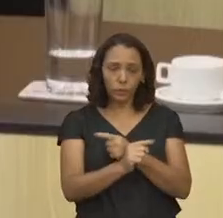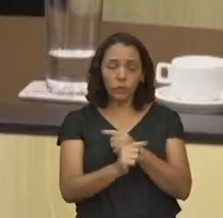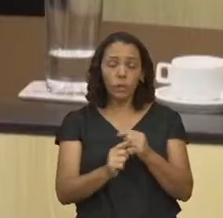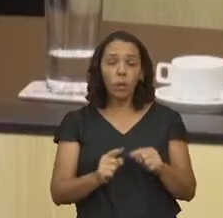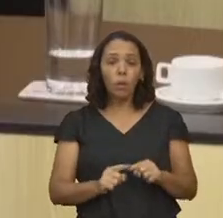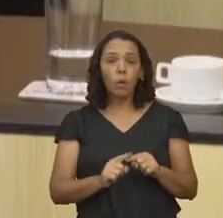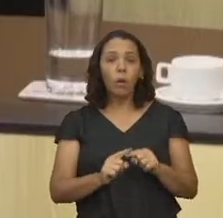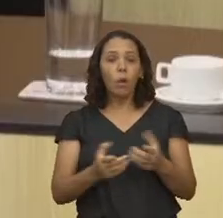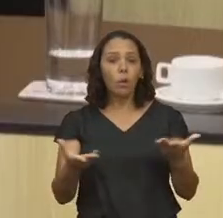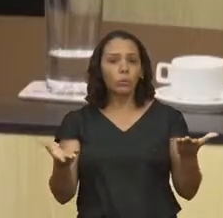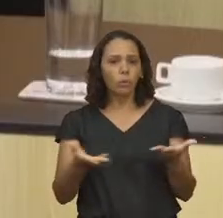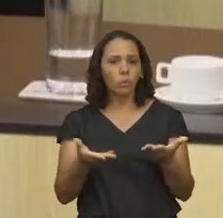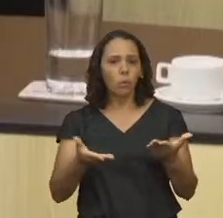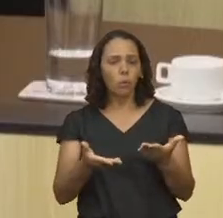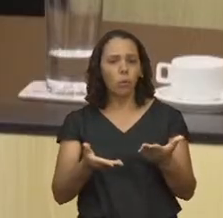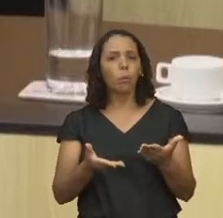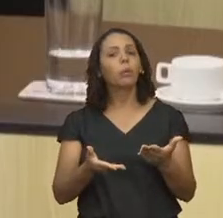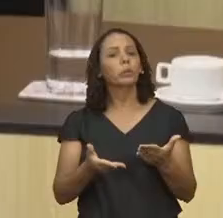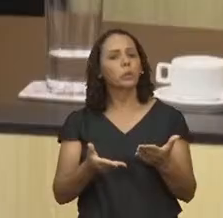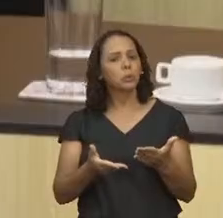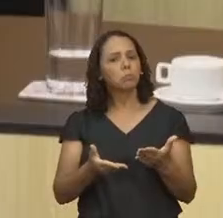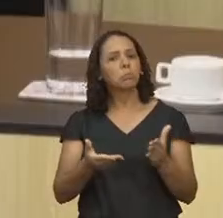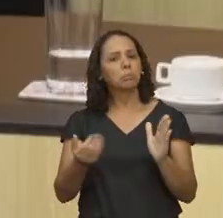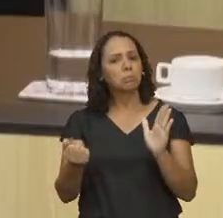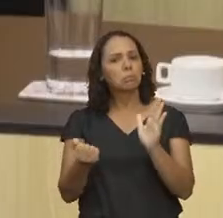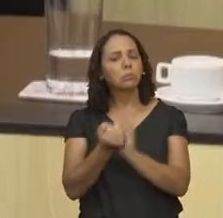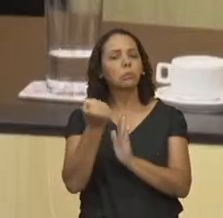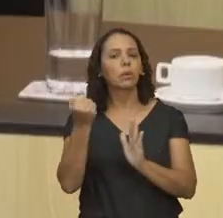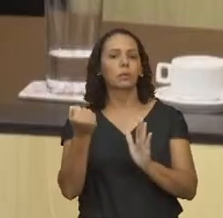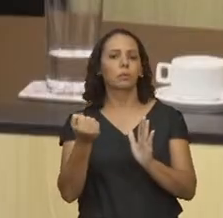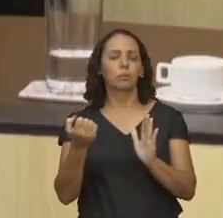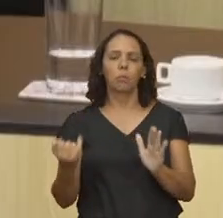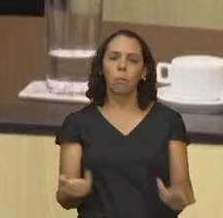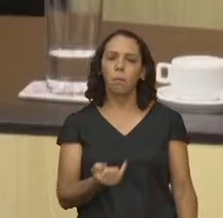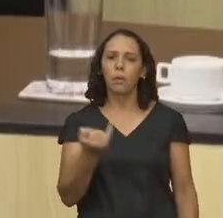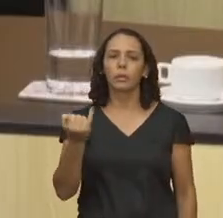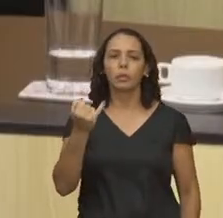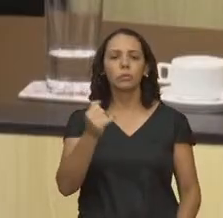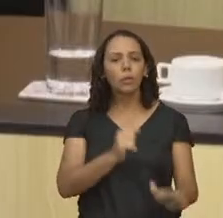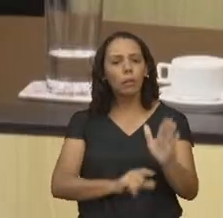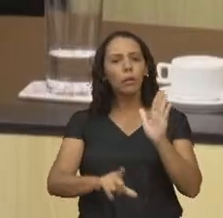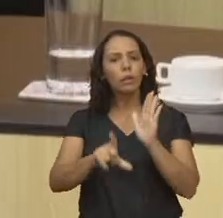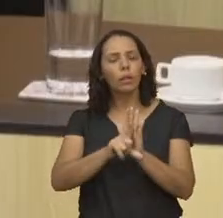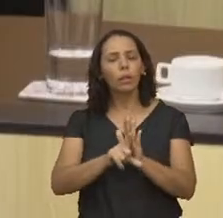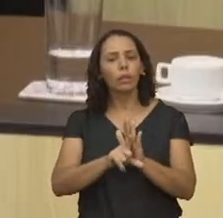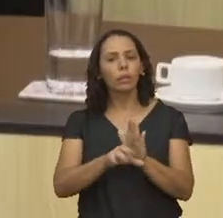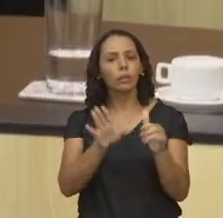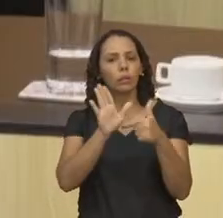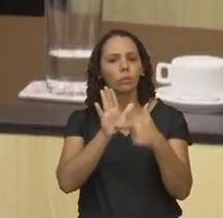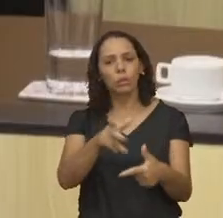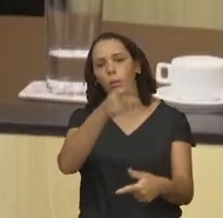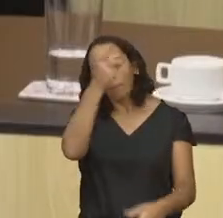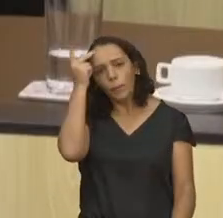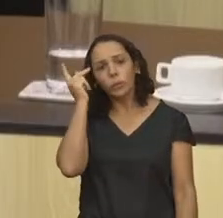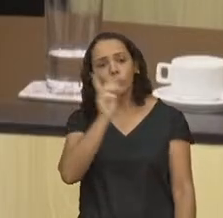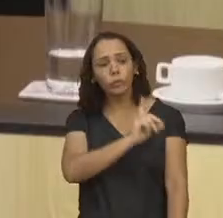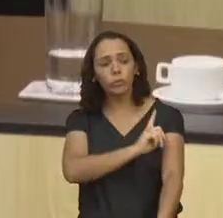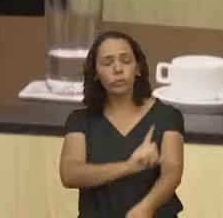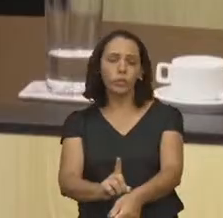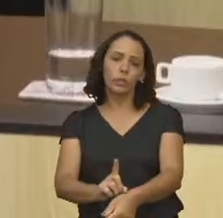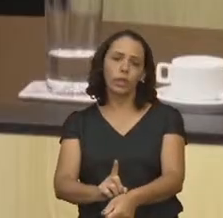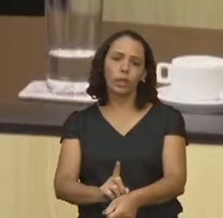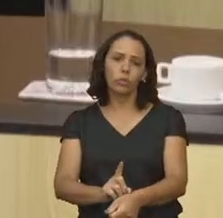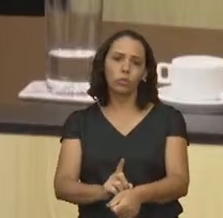Jacareí, né? Que a gente está aqui regulamentando uma lei que vai trazer dignidade às pessoas, sobretudo a questão do